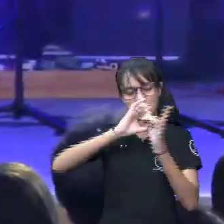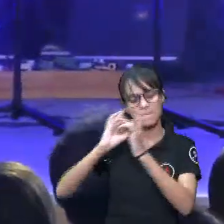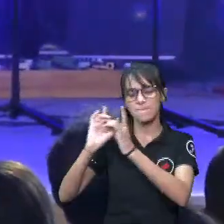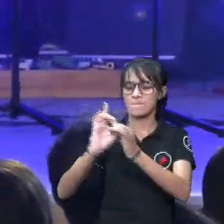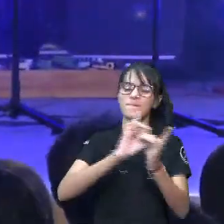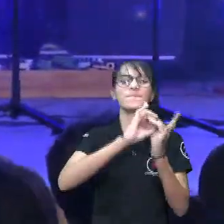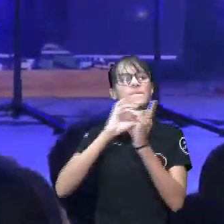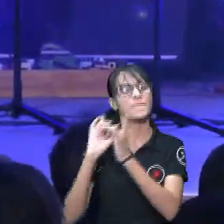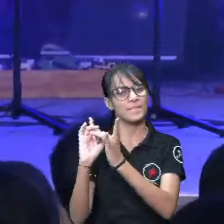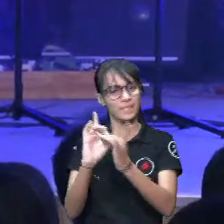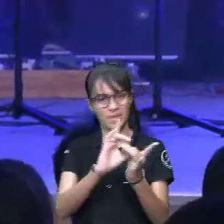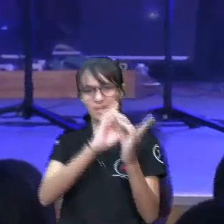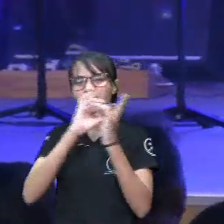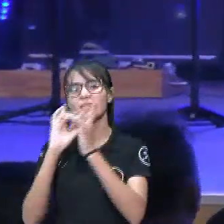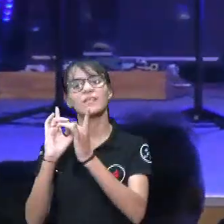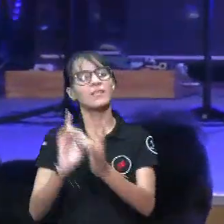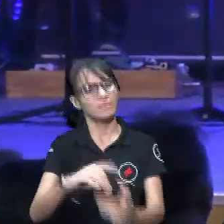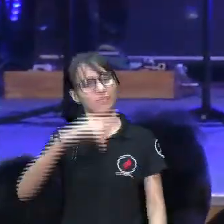restaurou-me.